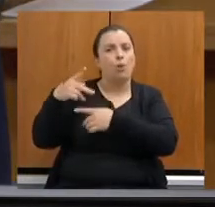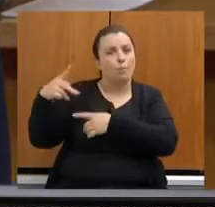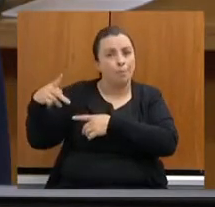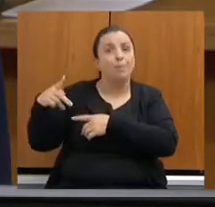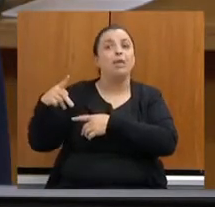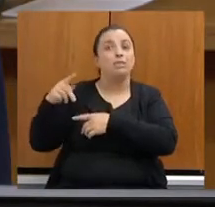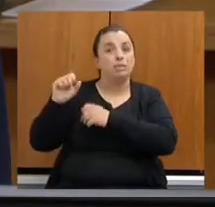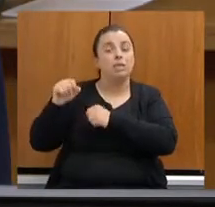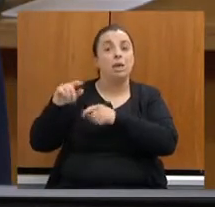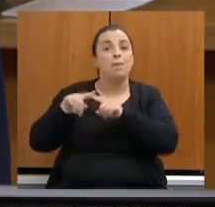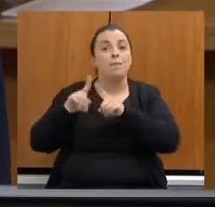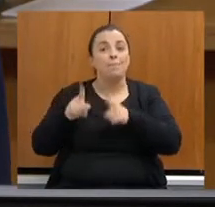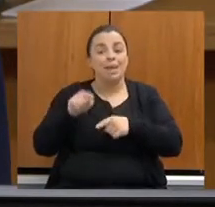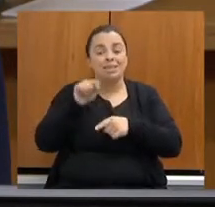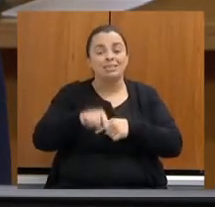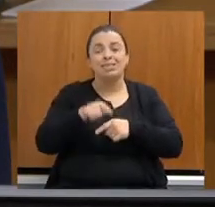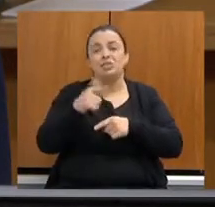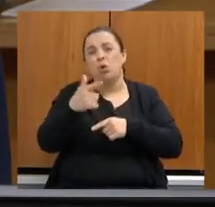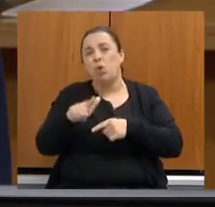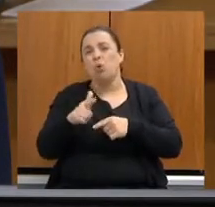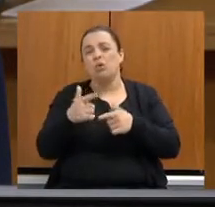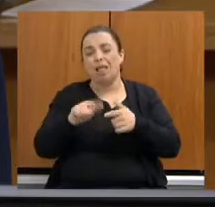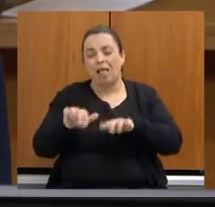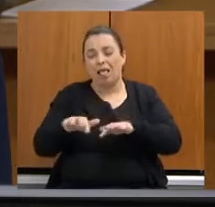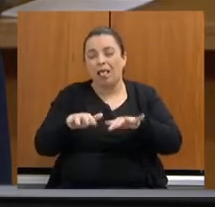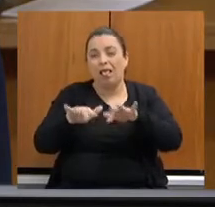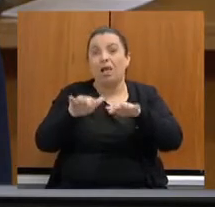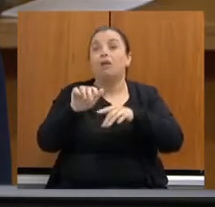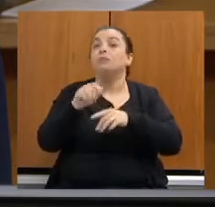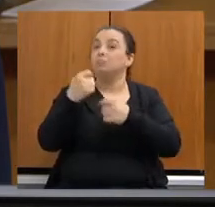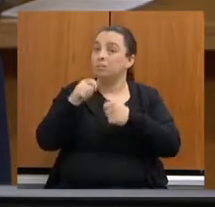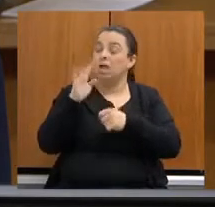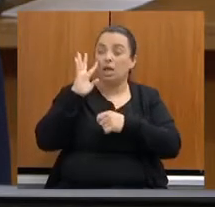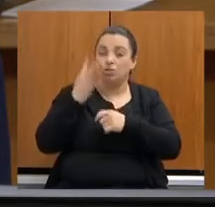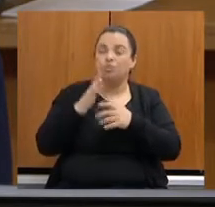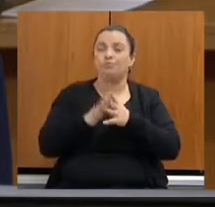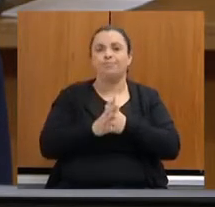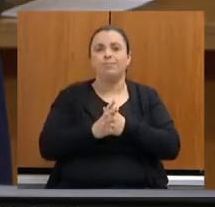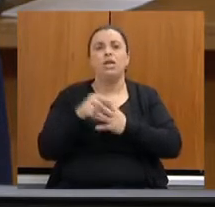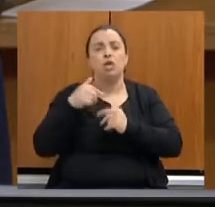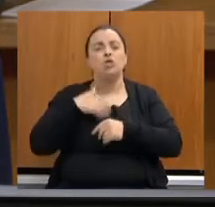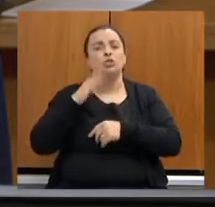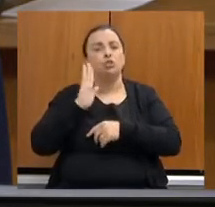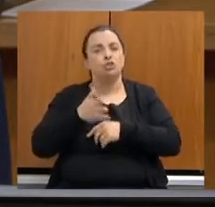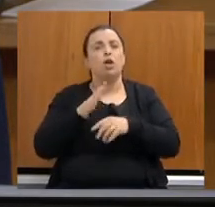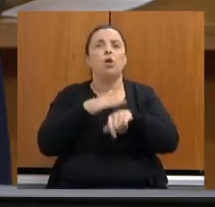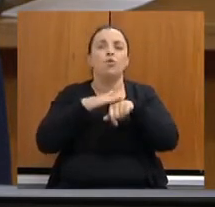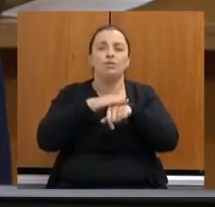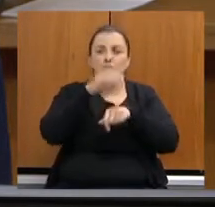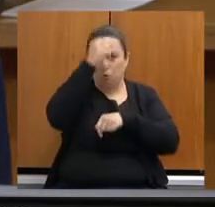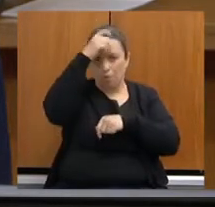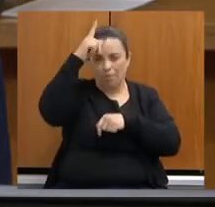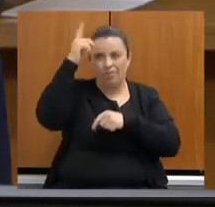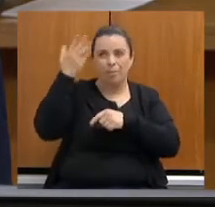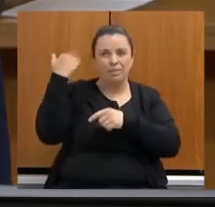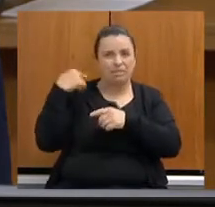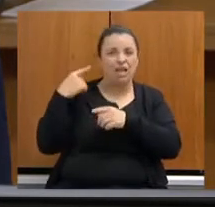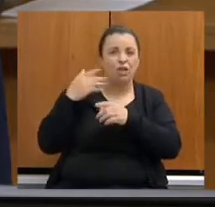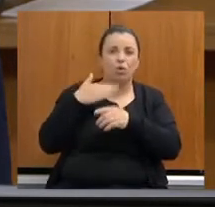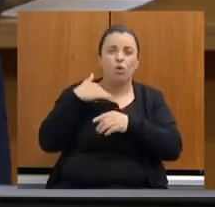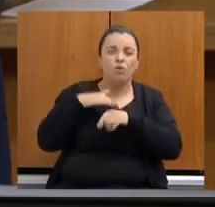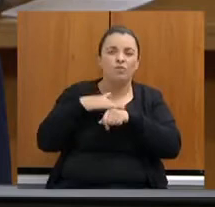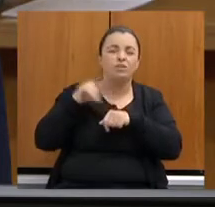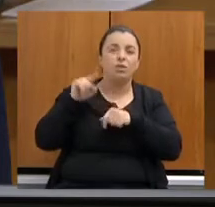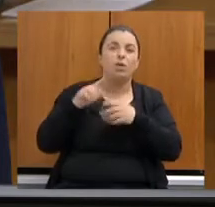problema não Oi e a gente tá aqui encontrei com prefeito de Jenipapo de Minas lá em Araçaí Ele me